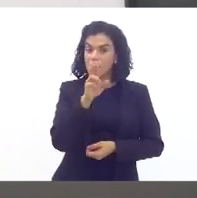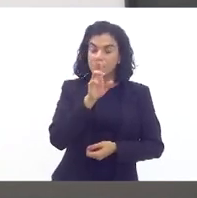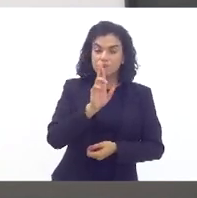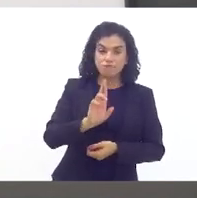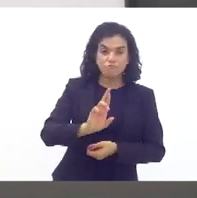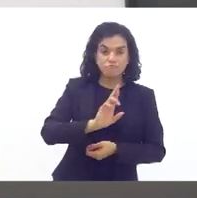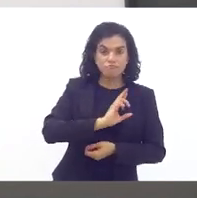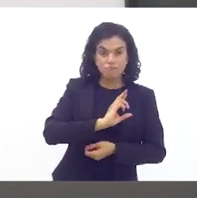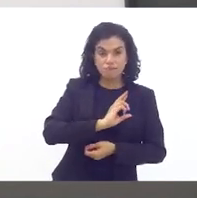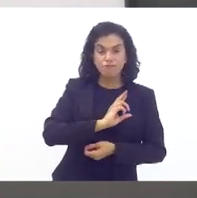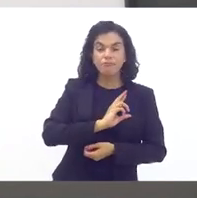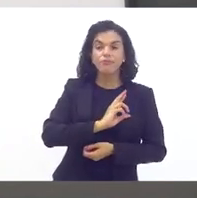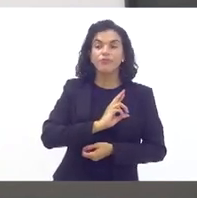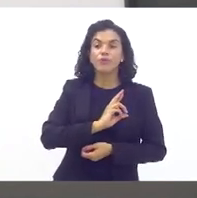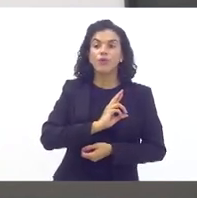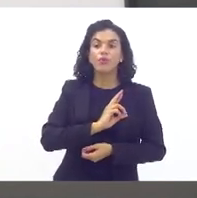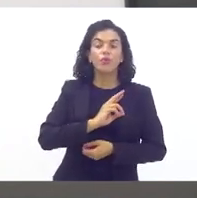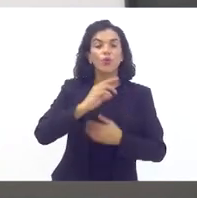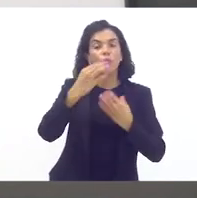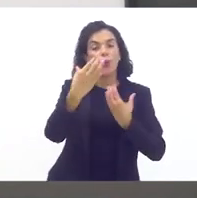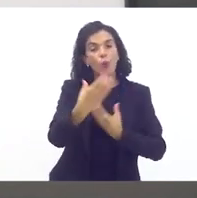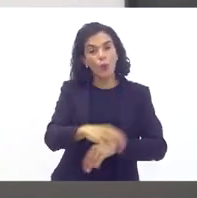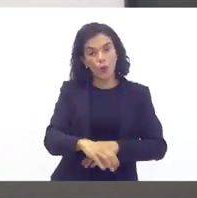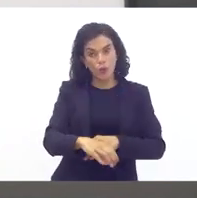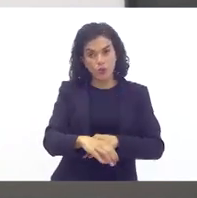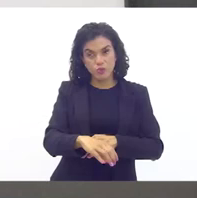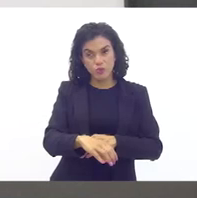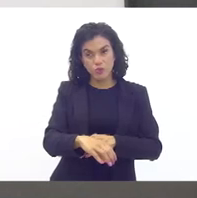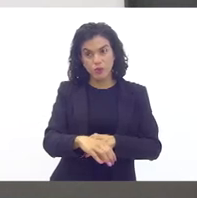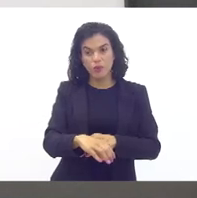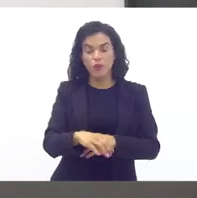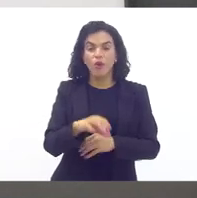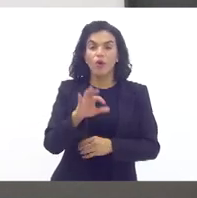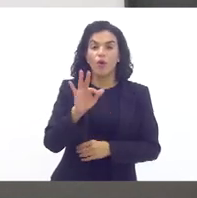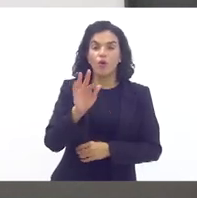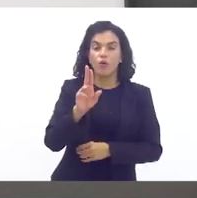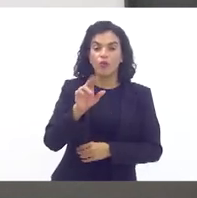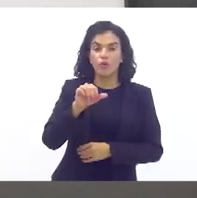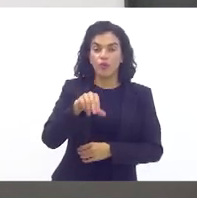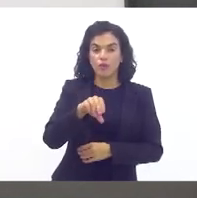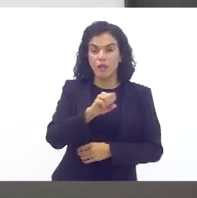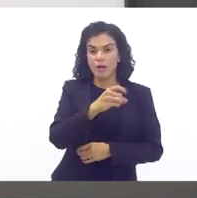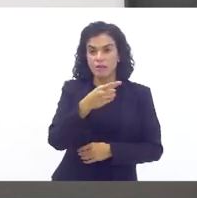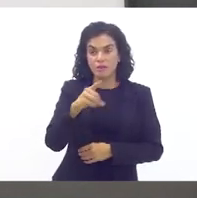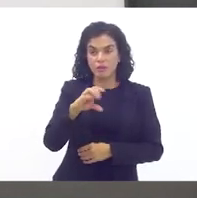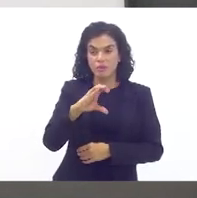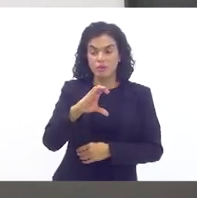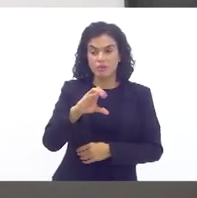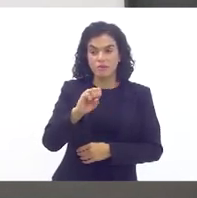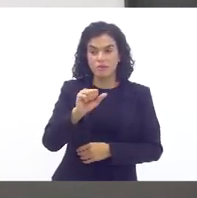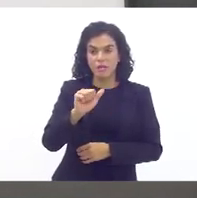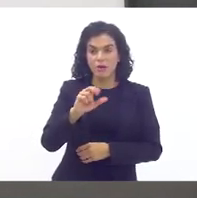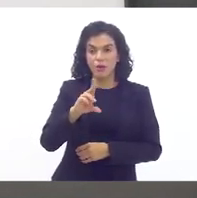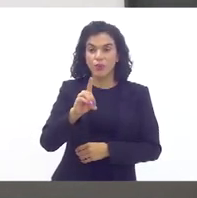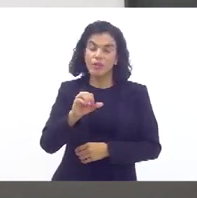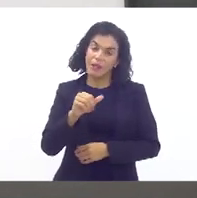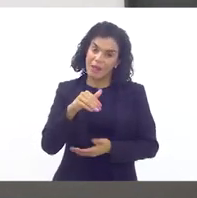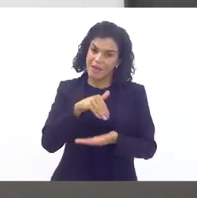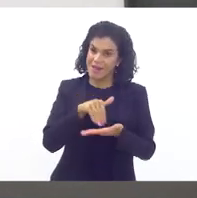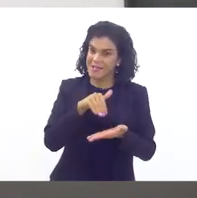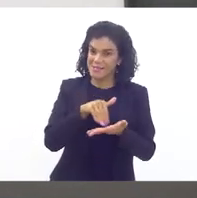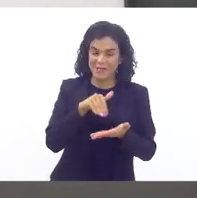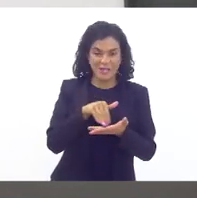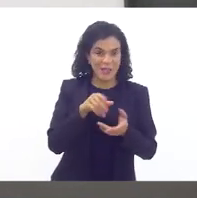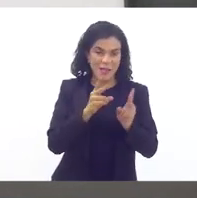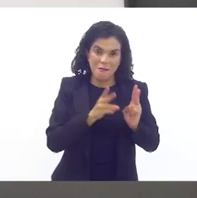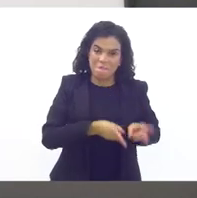existente foi a ressalva do concurso da Fundação Saúde, a qual a secretaria não pode abrir mão desse